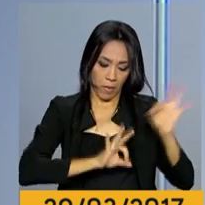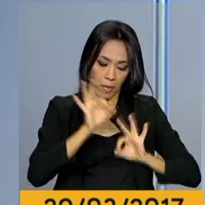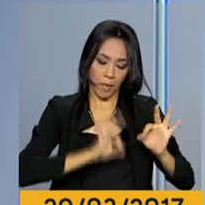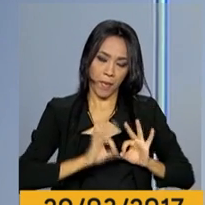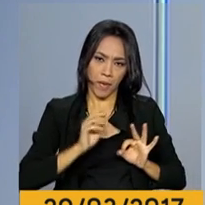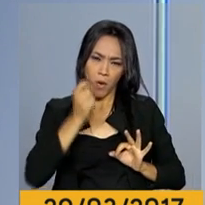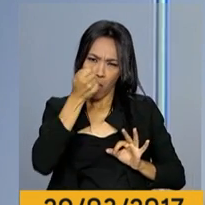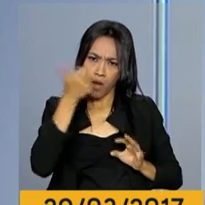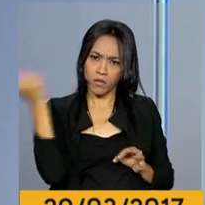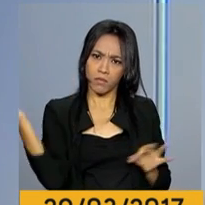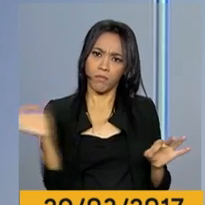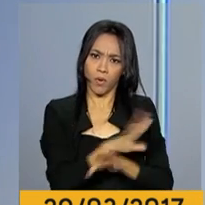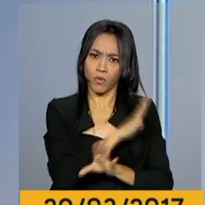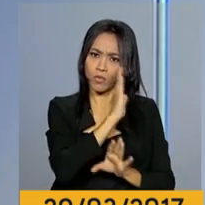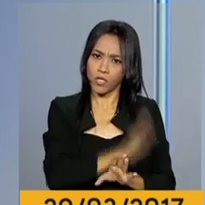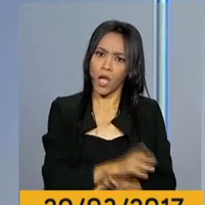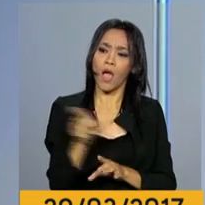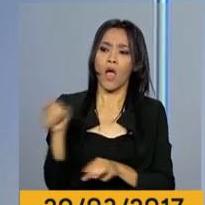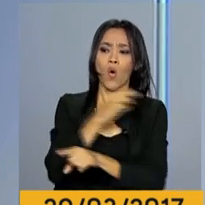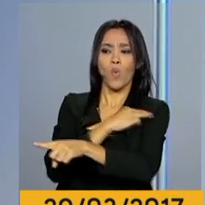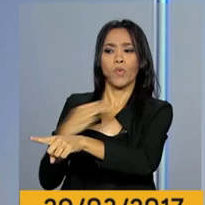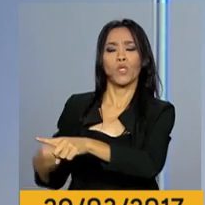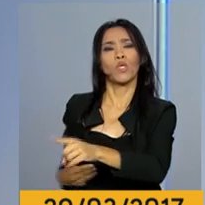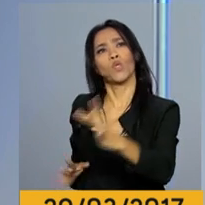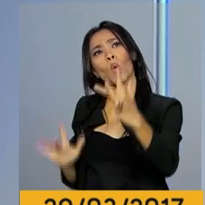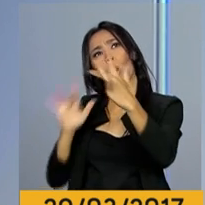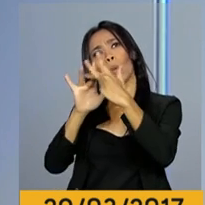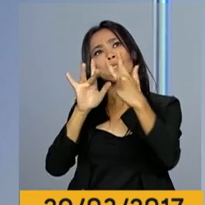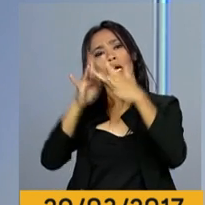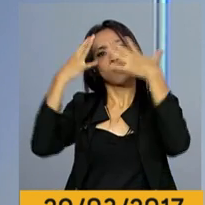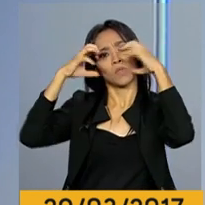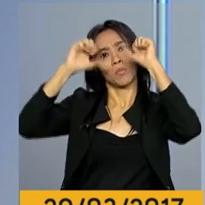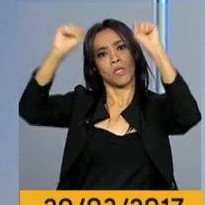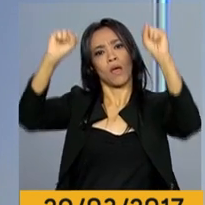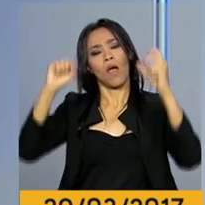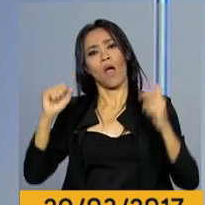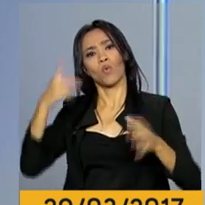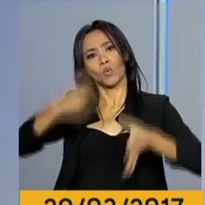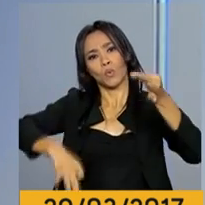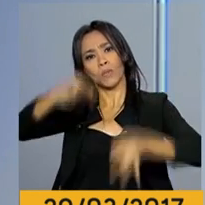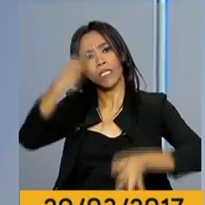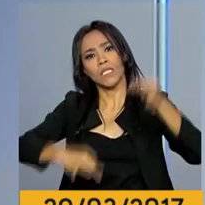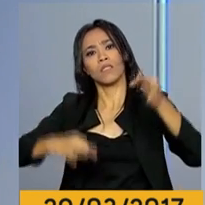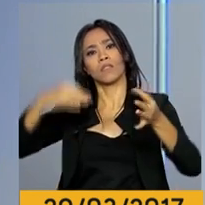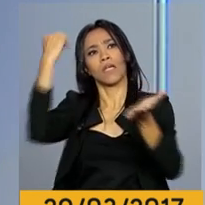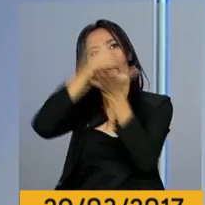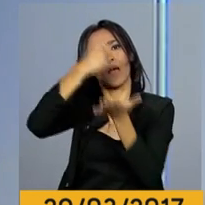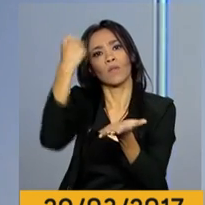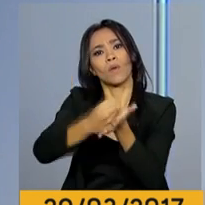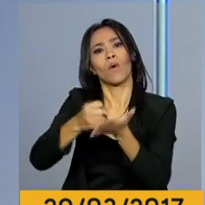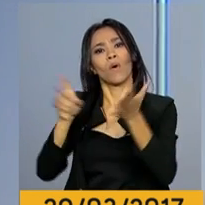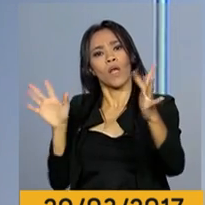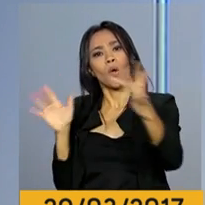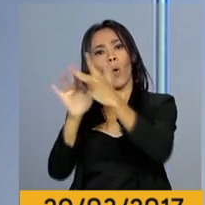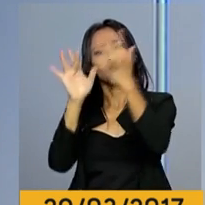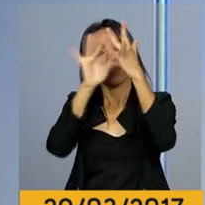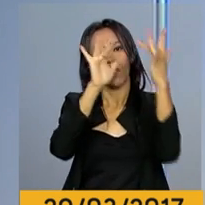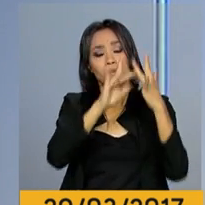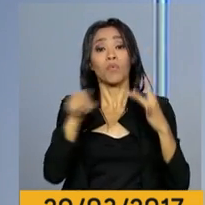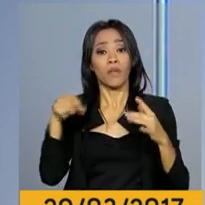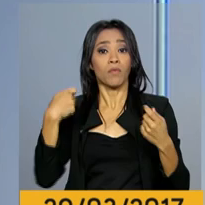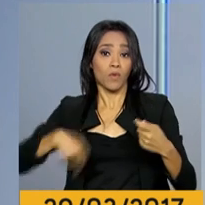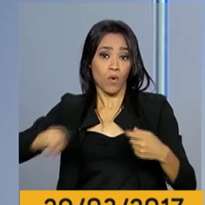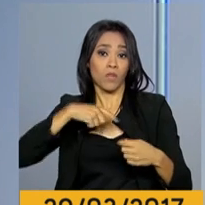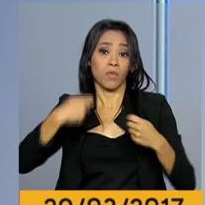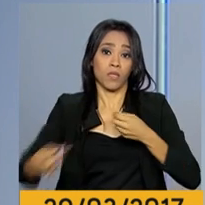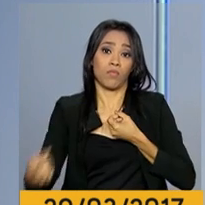nosso ministros a contar com juízes ou tribunais estaduais os cartolas que vai depender dessa atuação